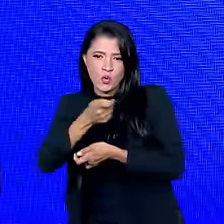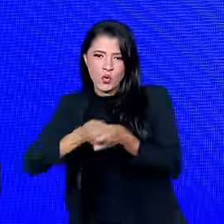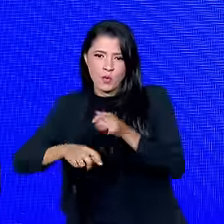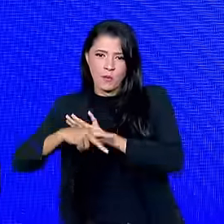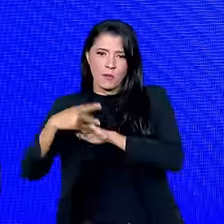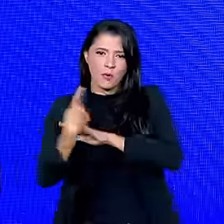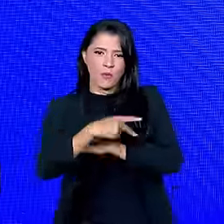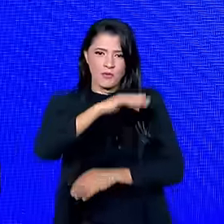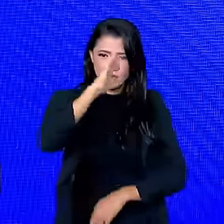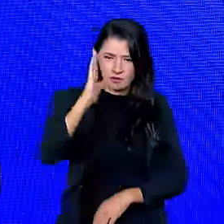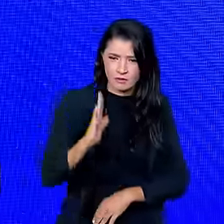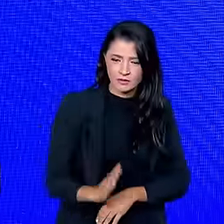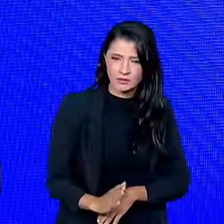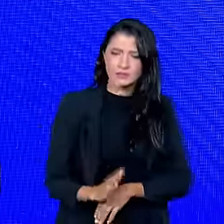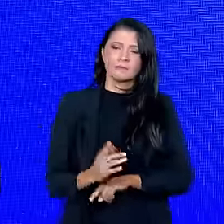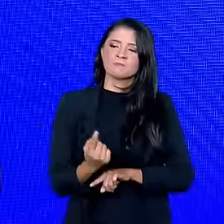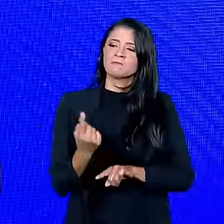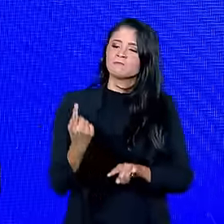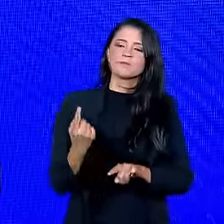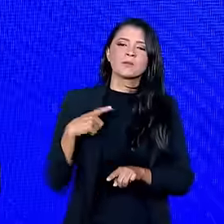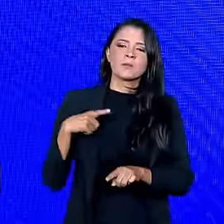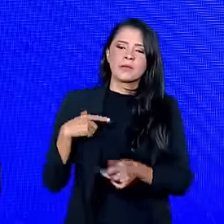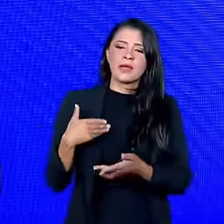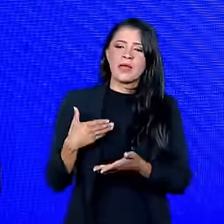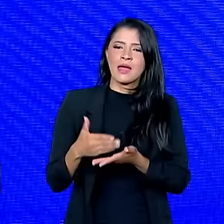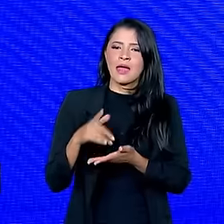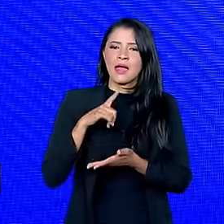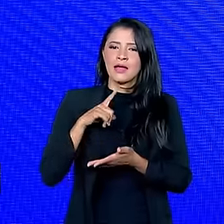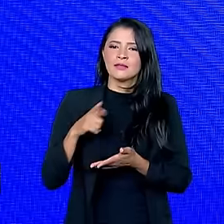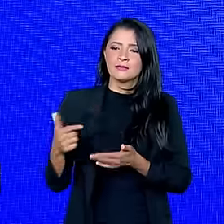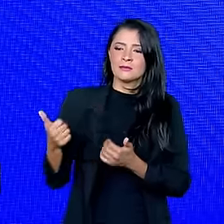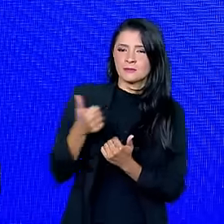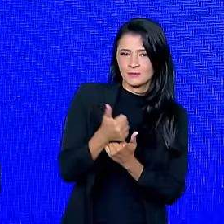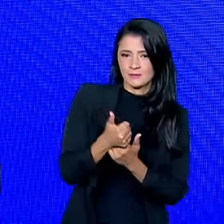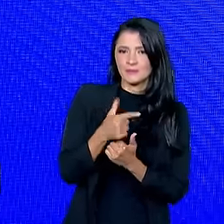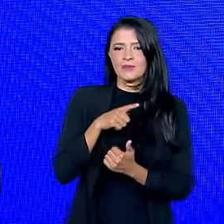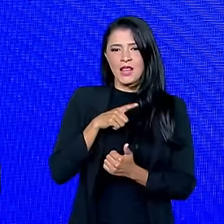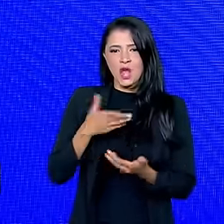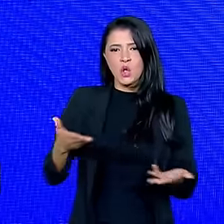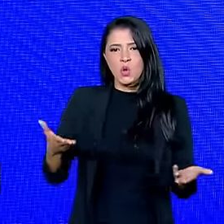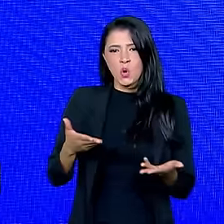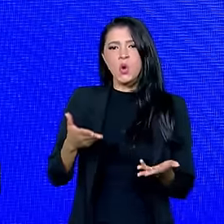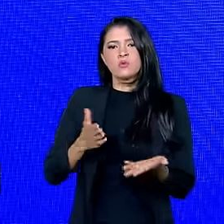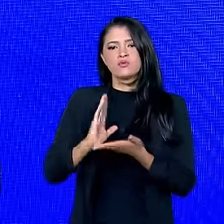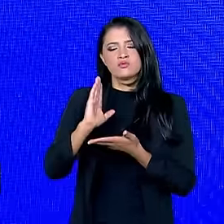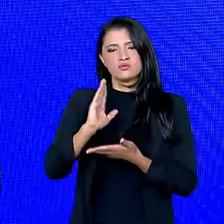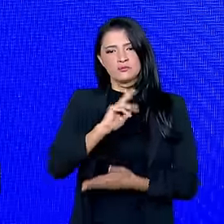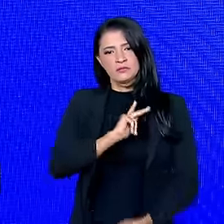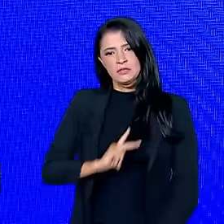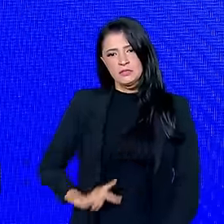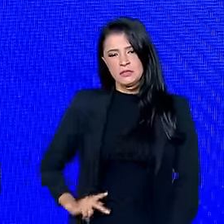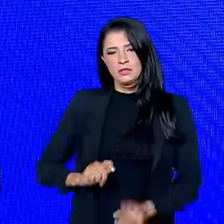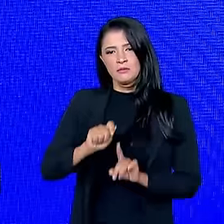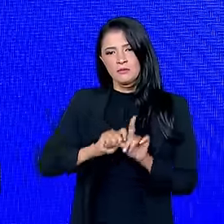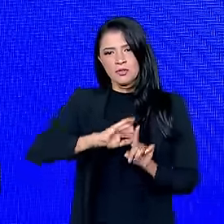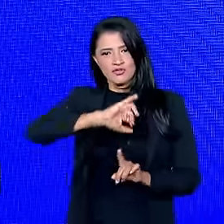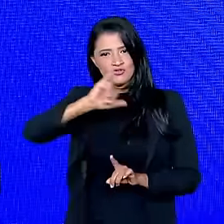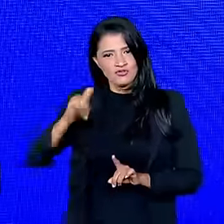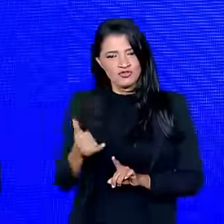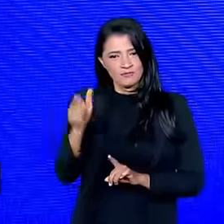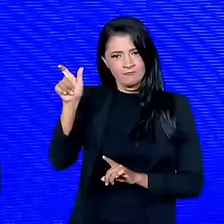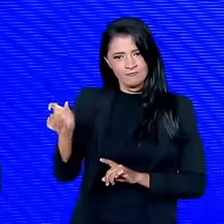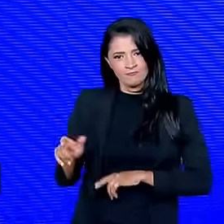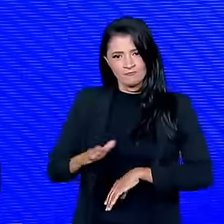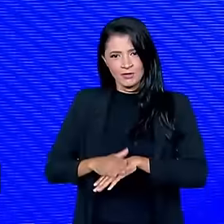Brasil, desde a assunção do presidente em janeiro, comandados na economia pelo ministro